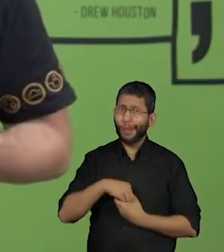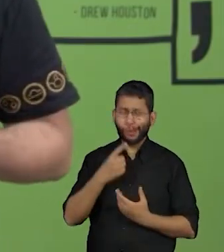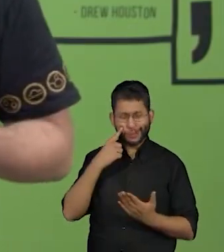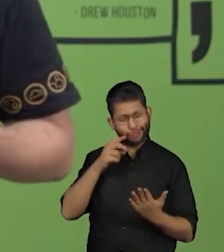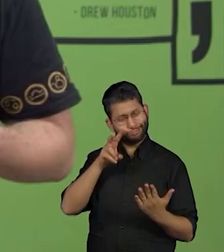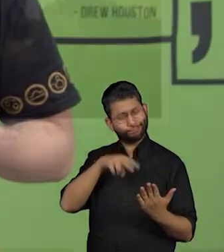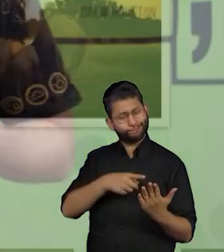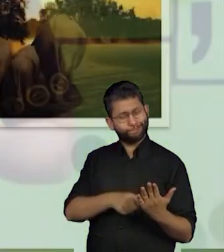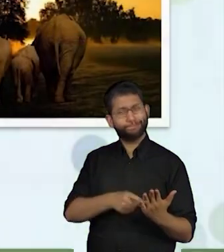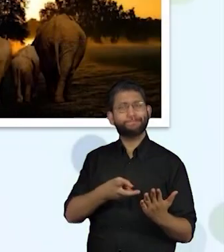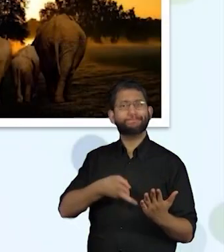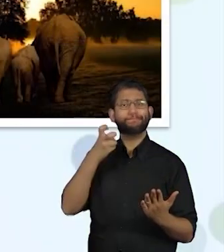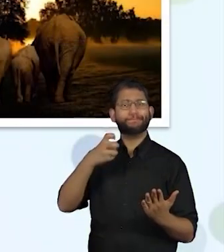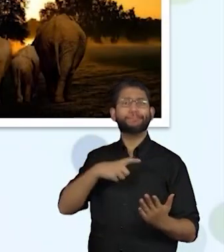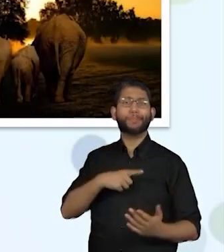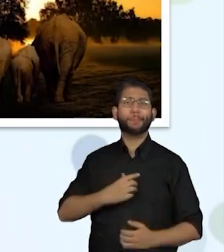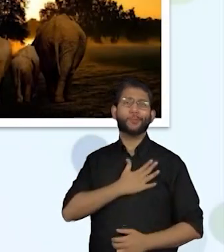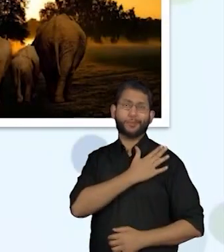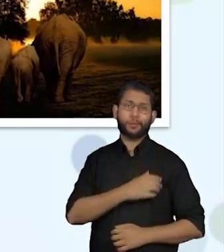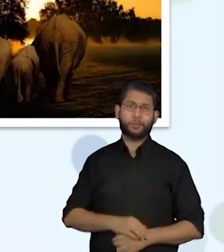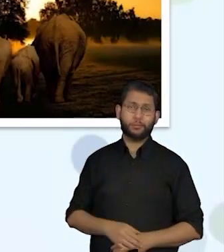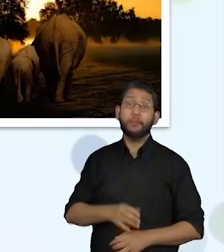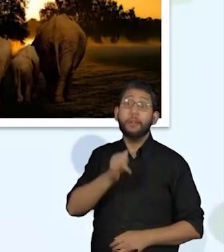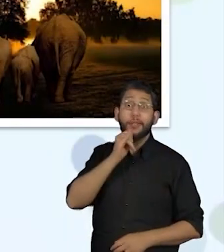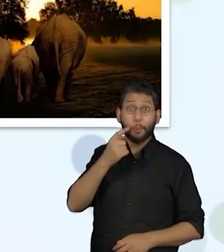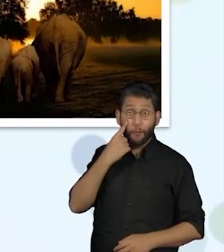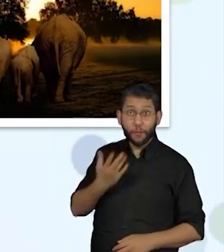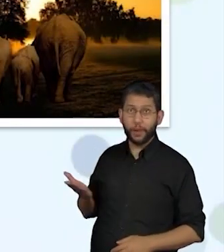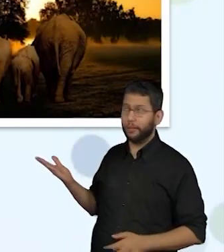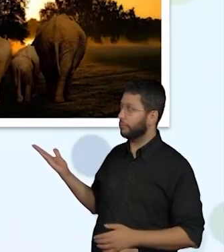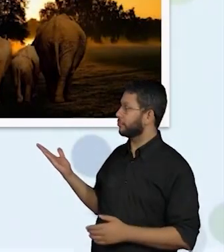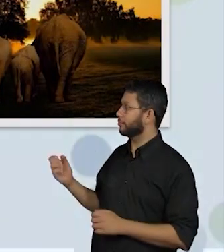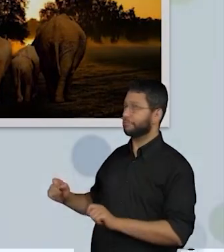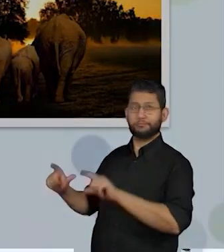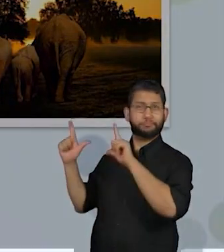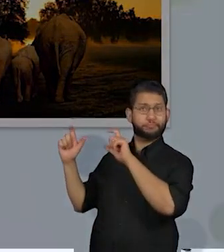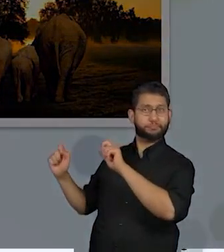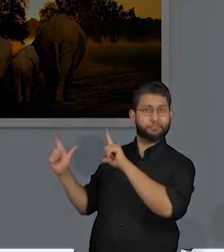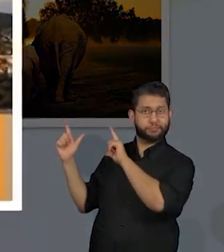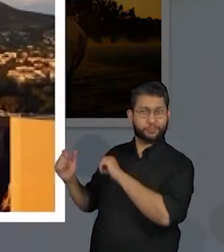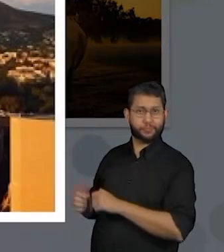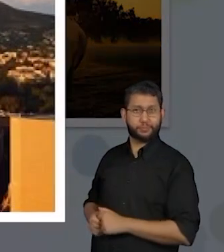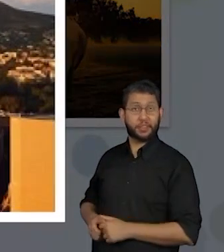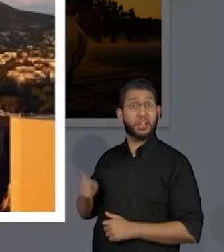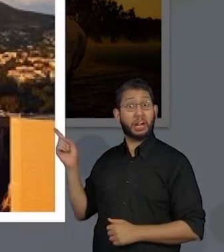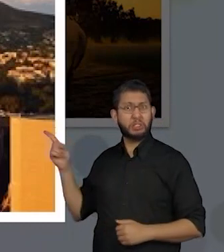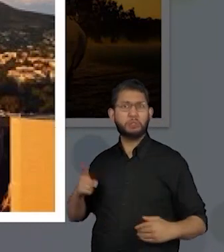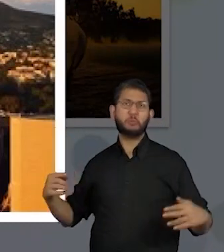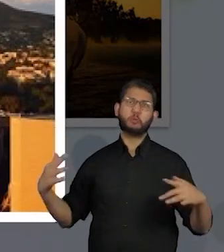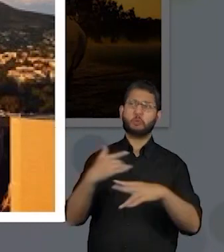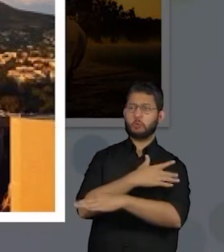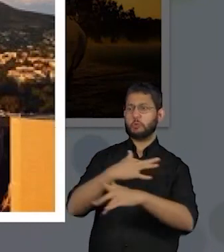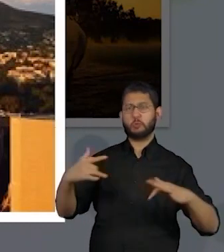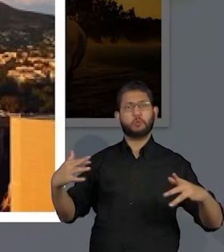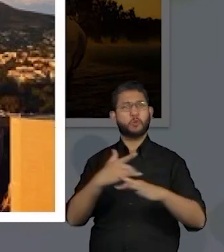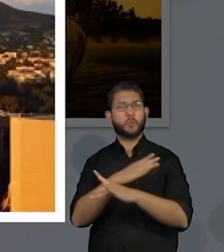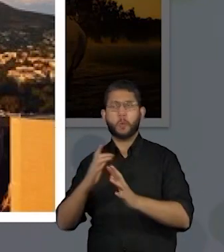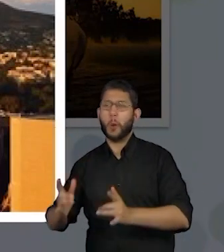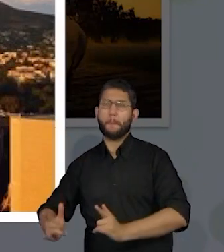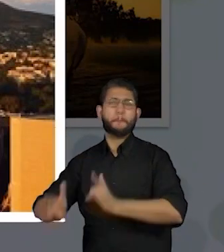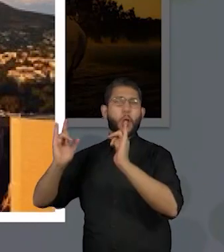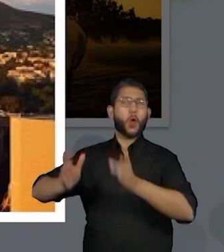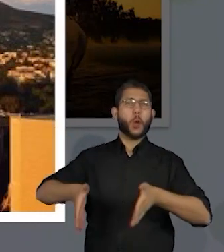muitas vezes não nos damos conta. Como vocês podem observar, aqui nós temos duas imagens. Nós temos uma cidade grande com um